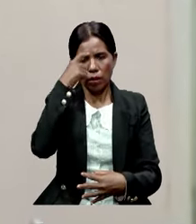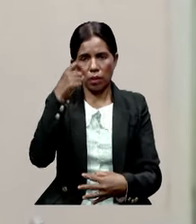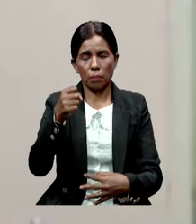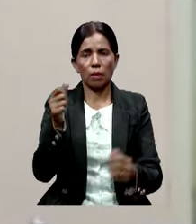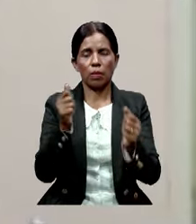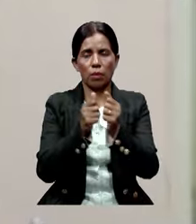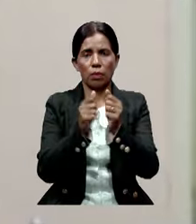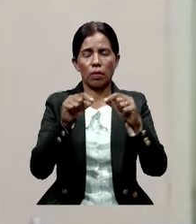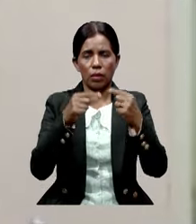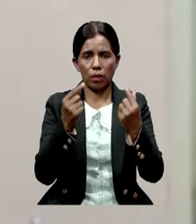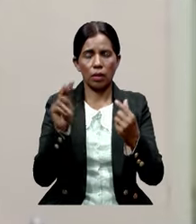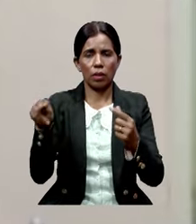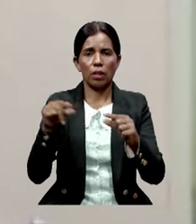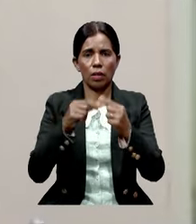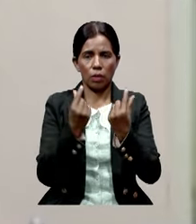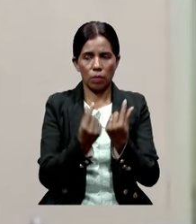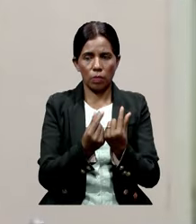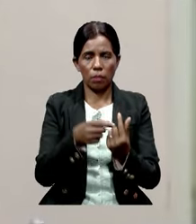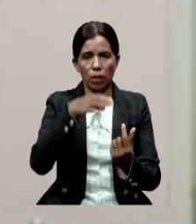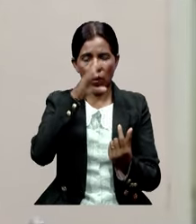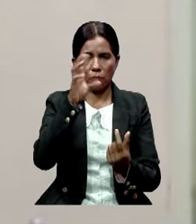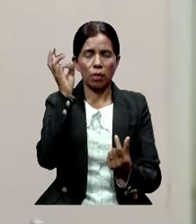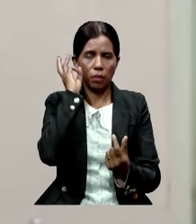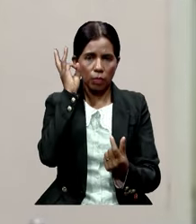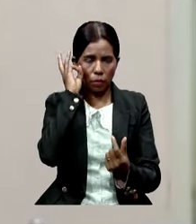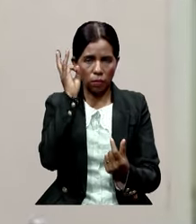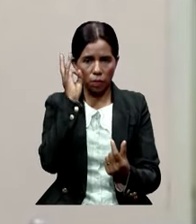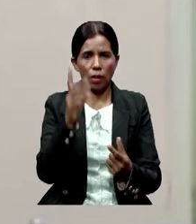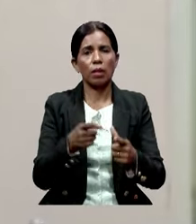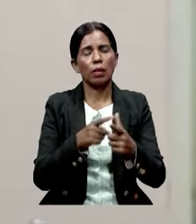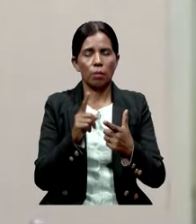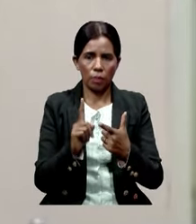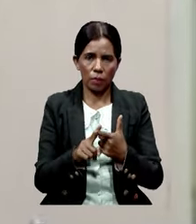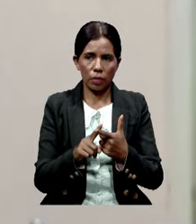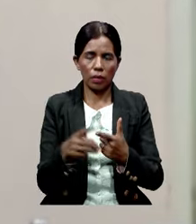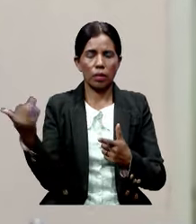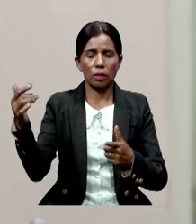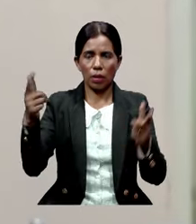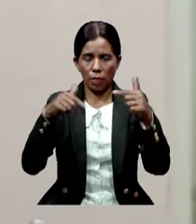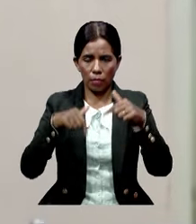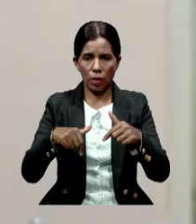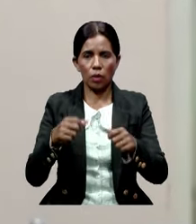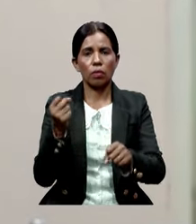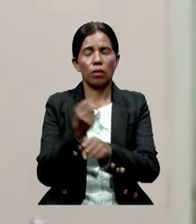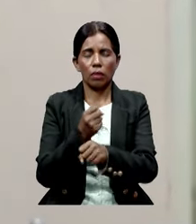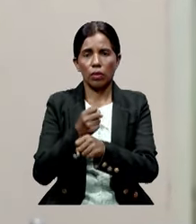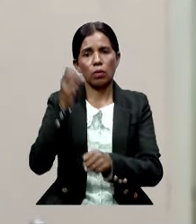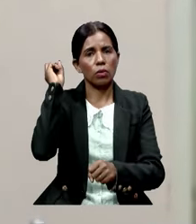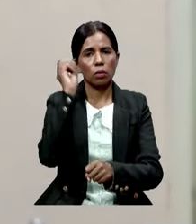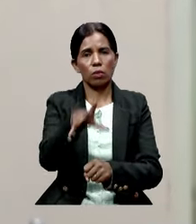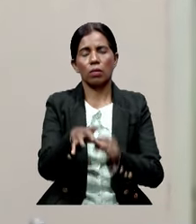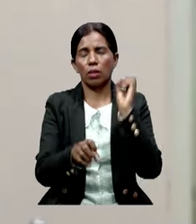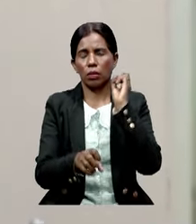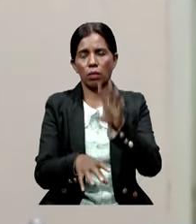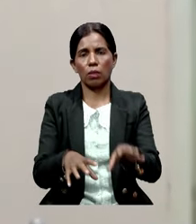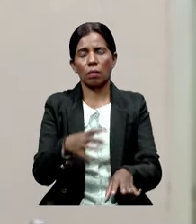nyahornya grupo emutia tua lanu ida pois sirama itu da itania